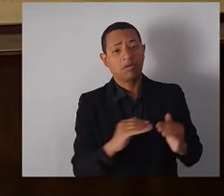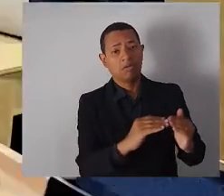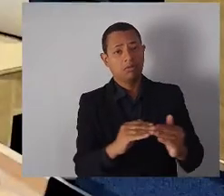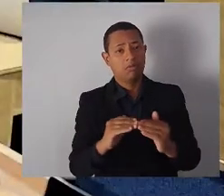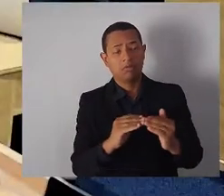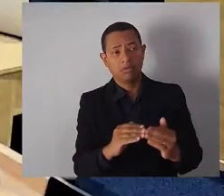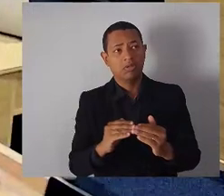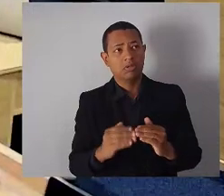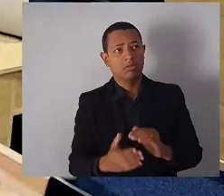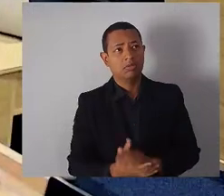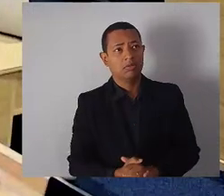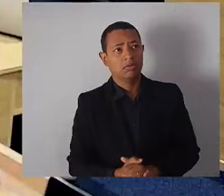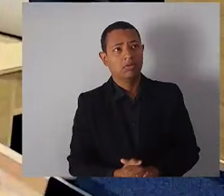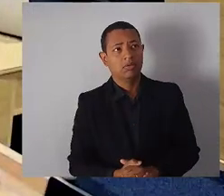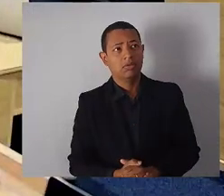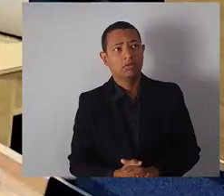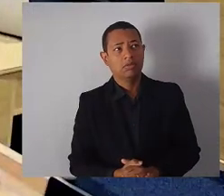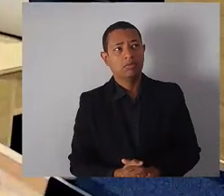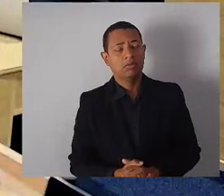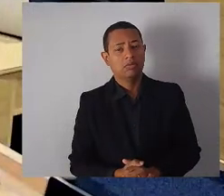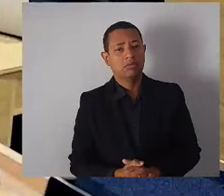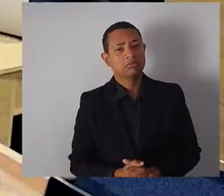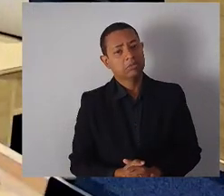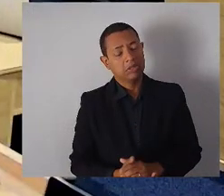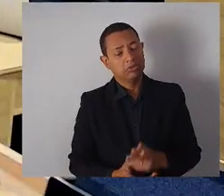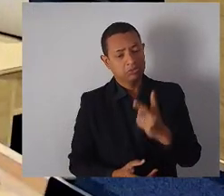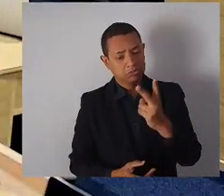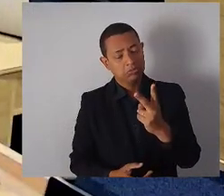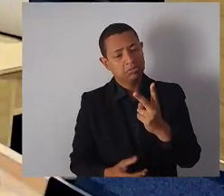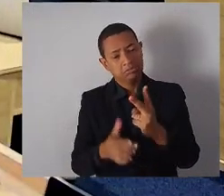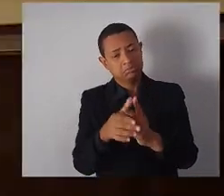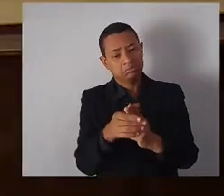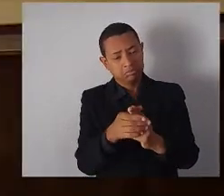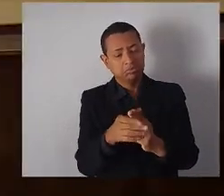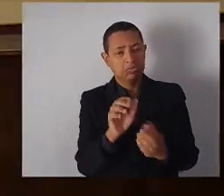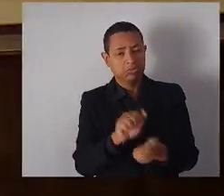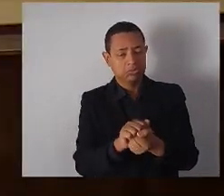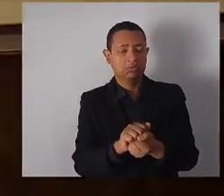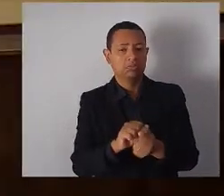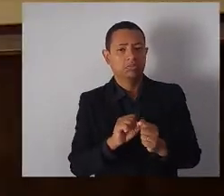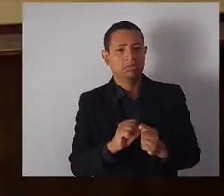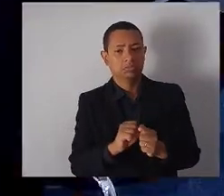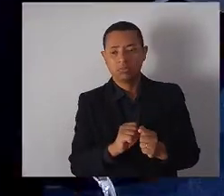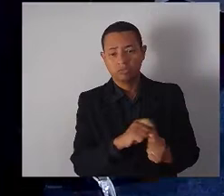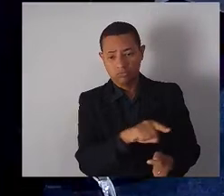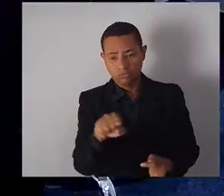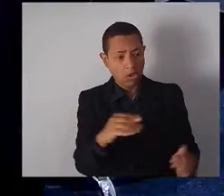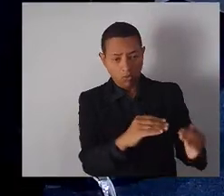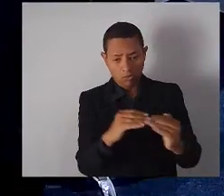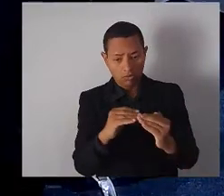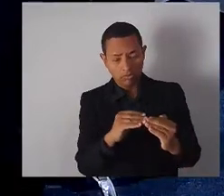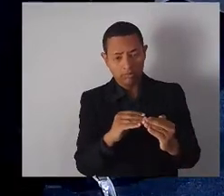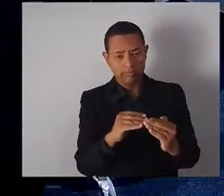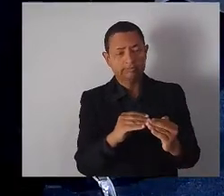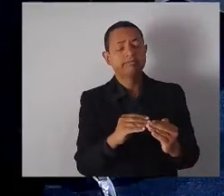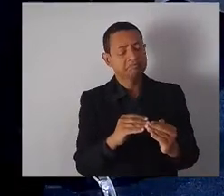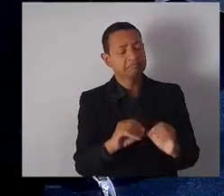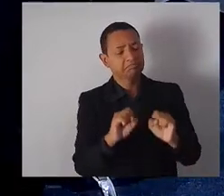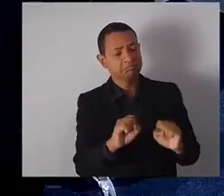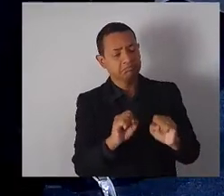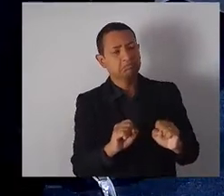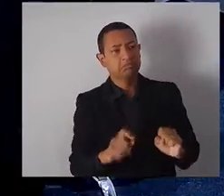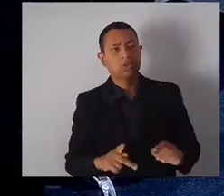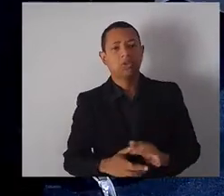preliminares. Acho que votaria as duas preliminares em conjunto, depois votaria o mérito. Isso. Ok, as duas preliminares em conjunto, todos concordam? Então, pode ser assim.